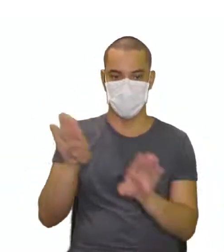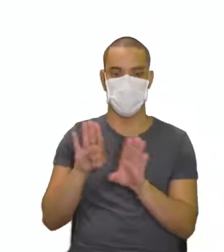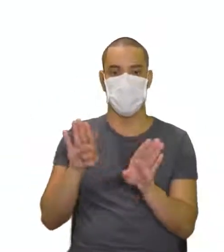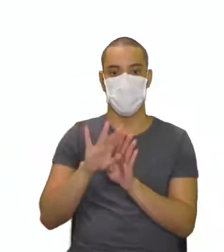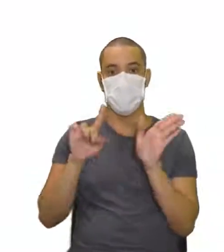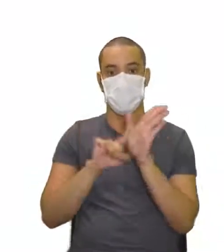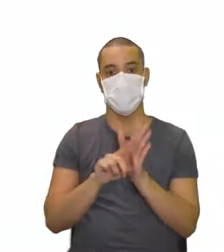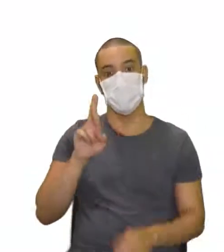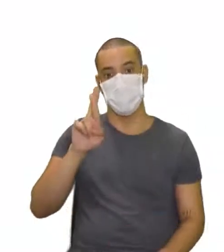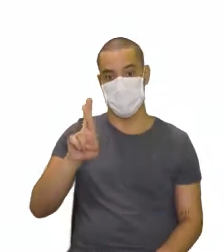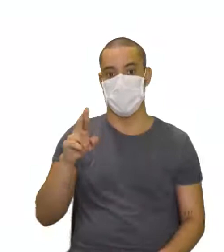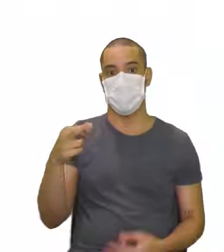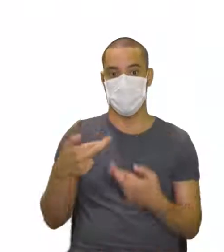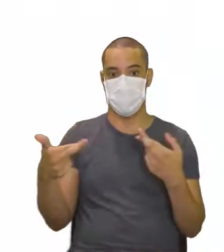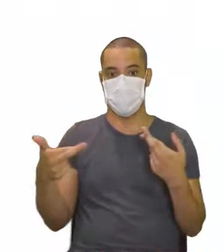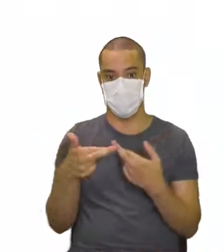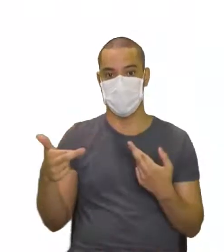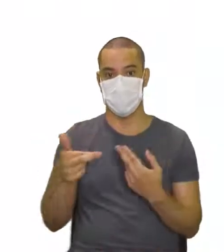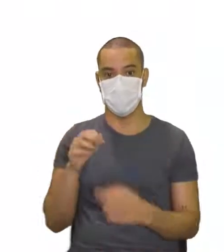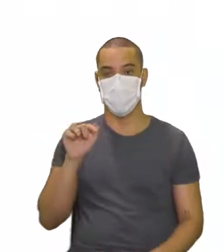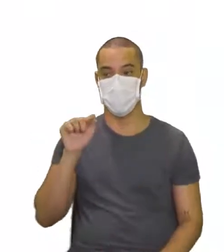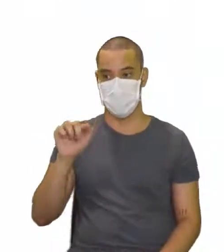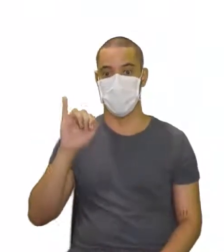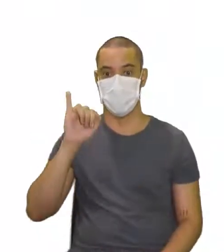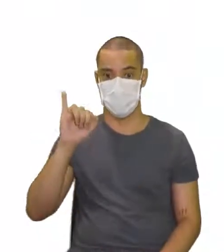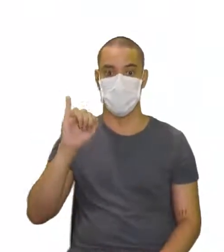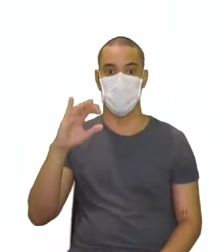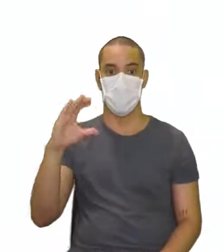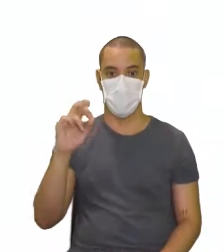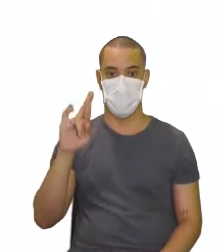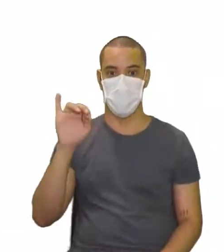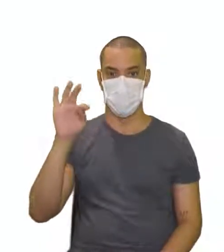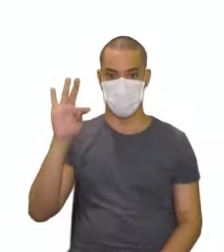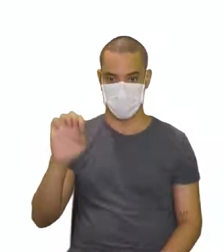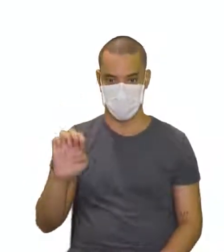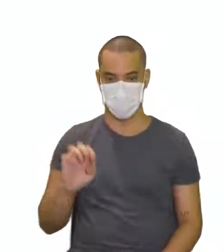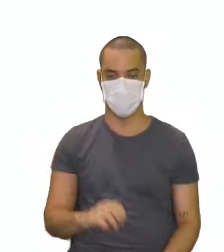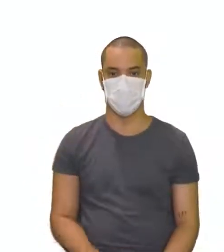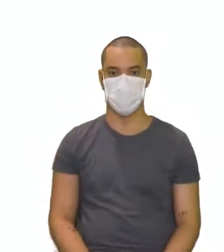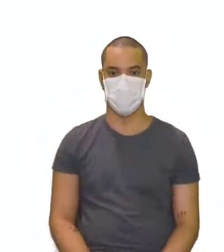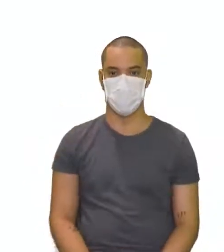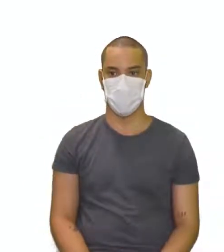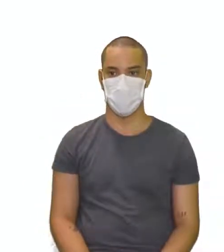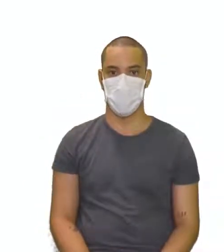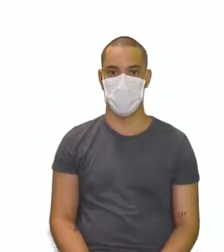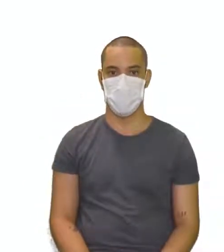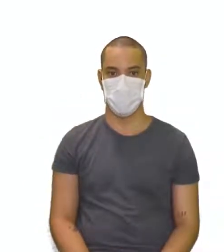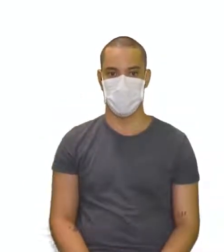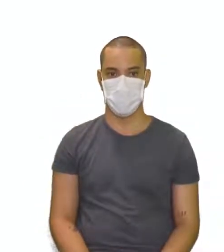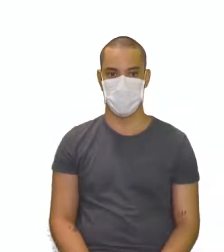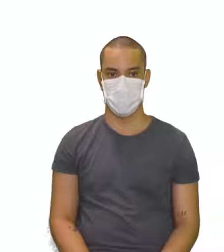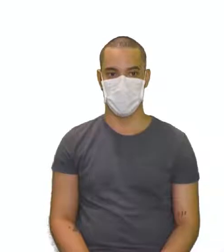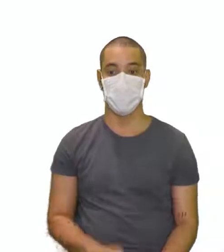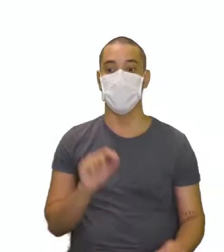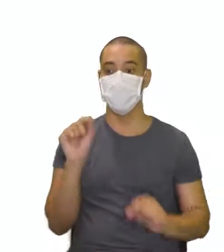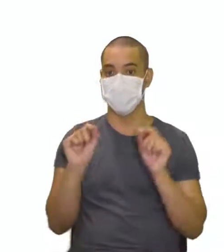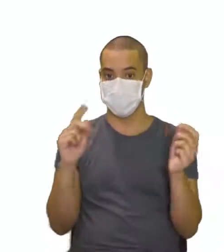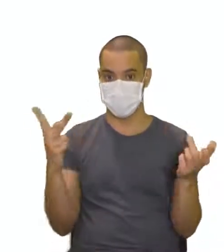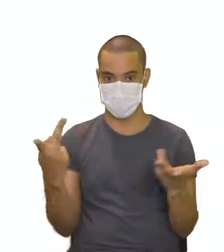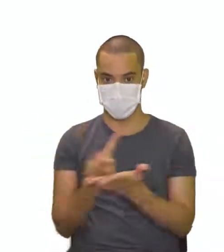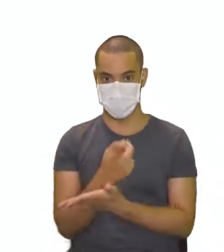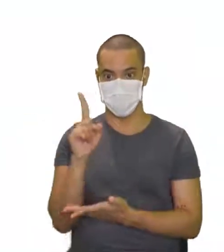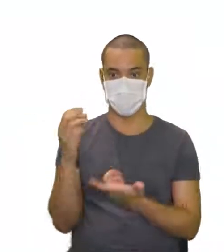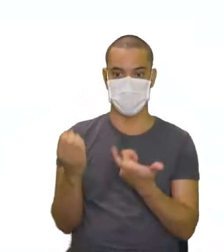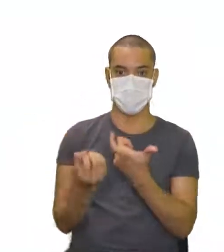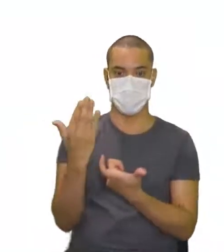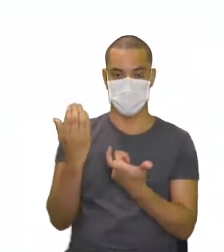a subtração da resistência interna vezes a corrente. Ok? O que vai acontecer aqui? Essa